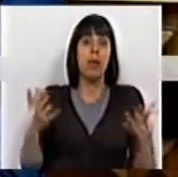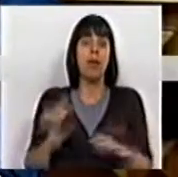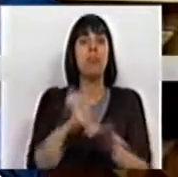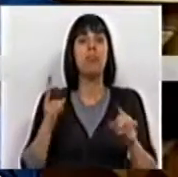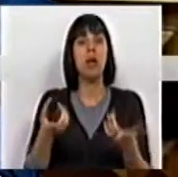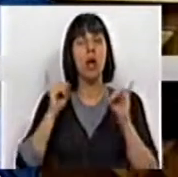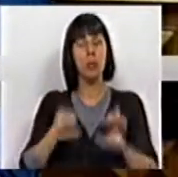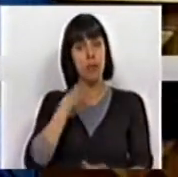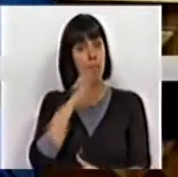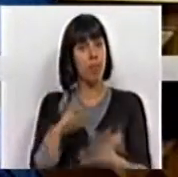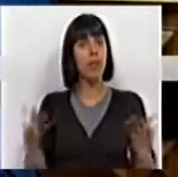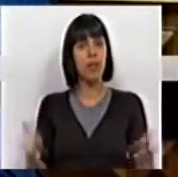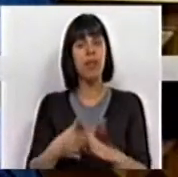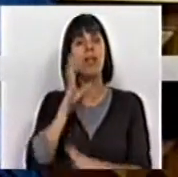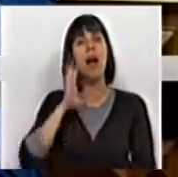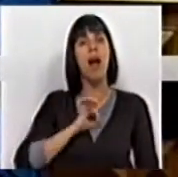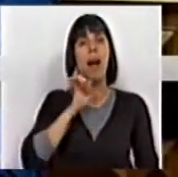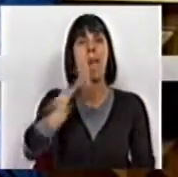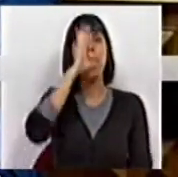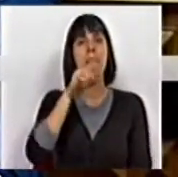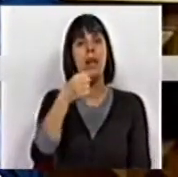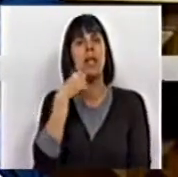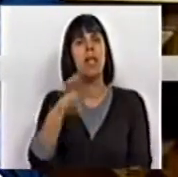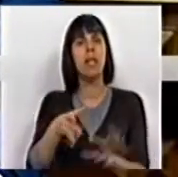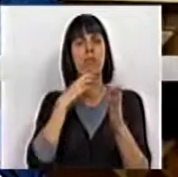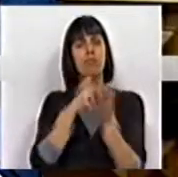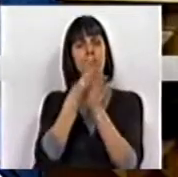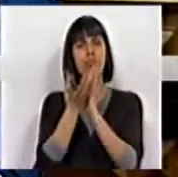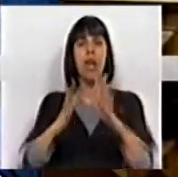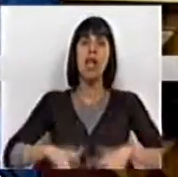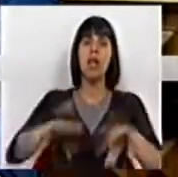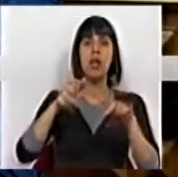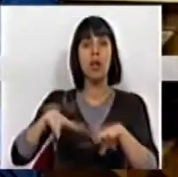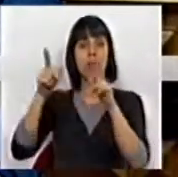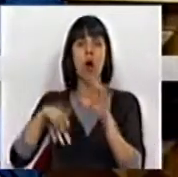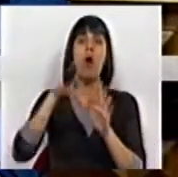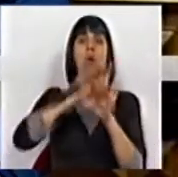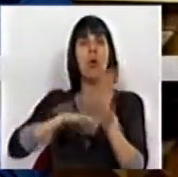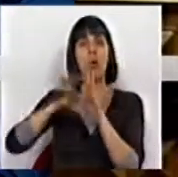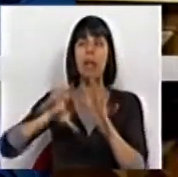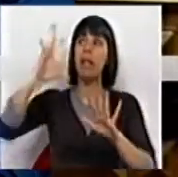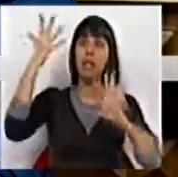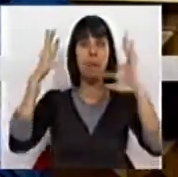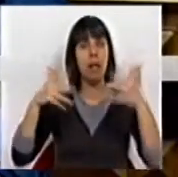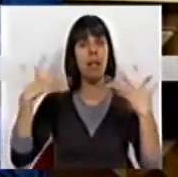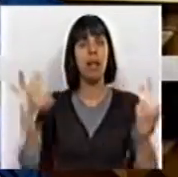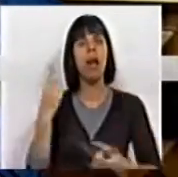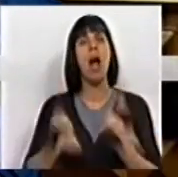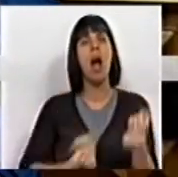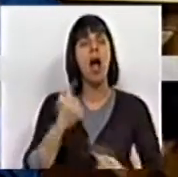Primeiro, começar por dizer que a senhora Ministra falou no conjunto de evoluções e nas condições climatéricas